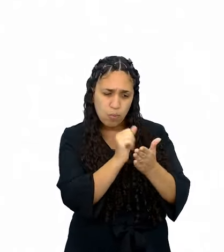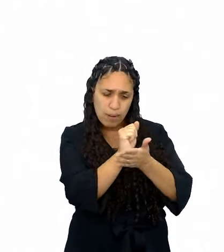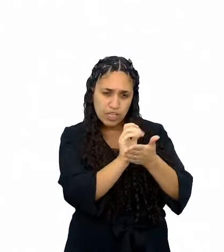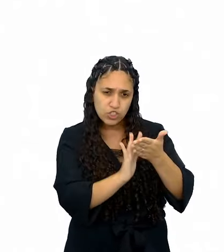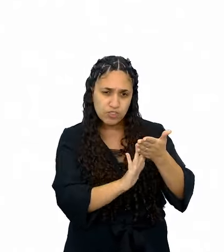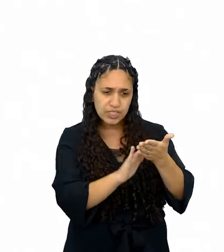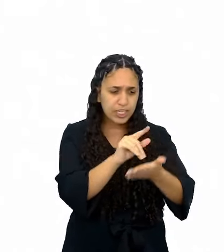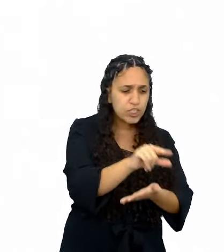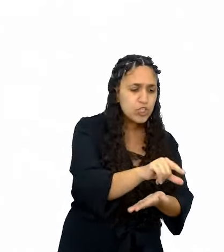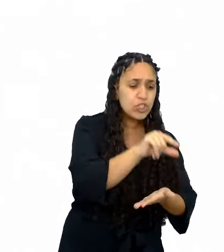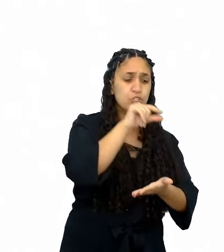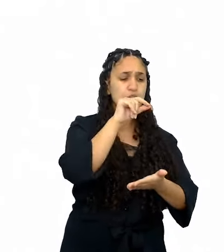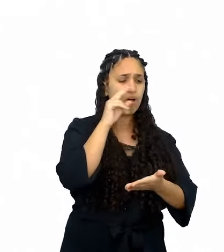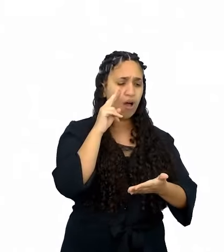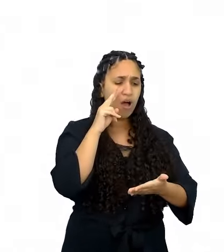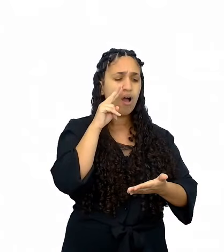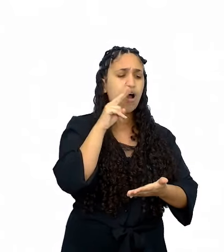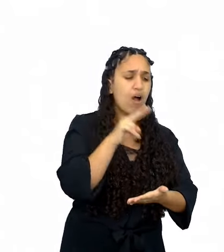habilidades.